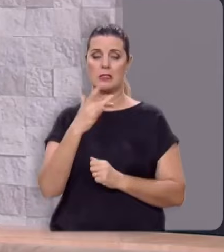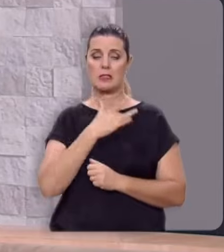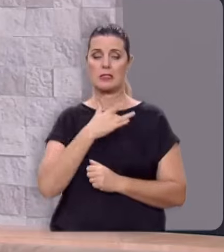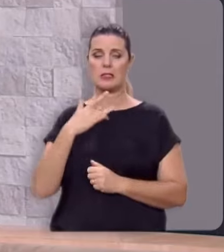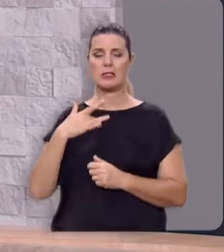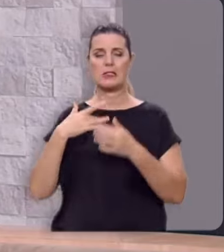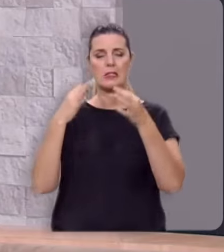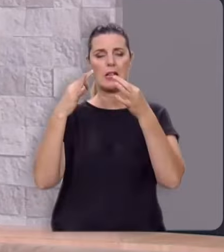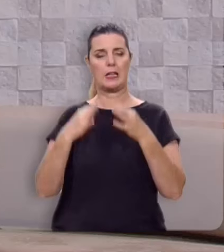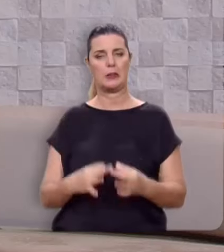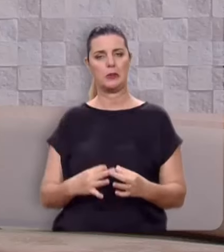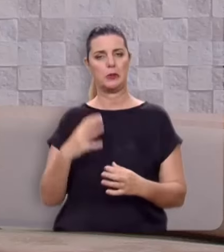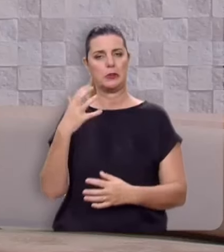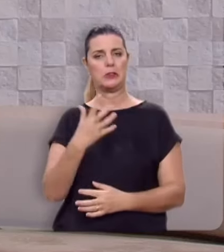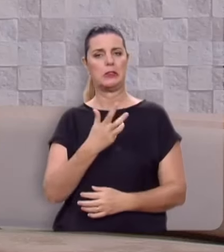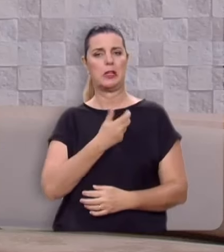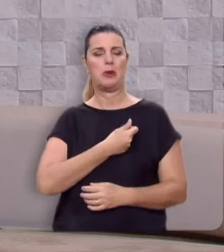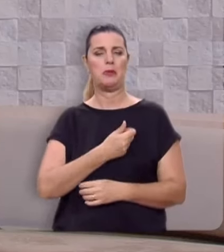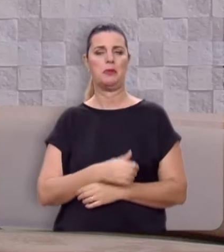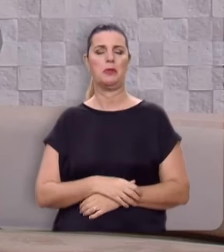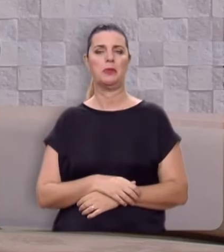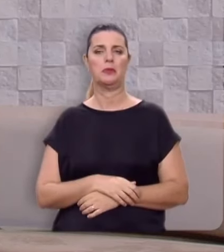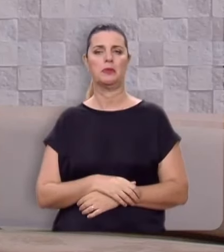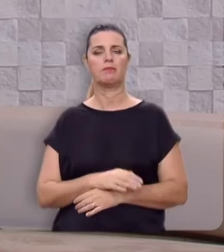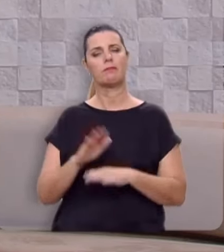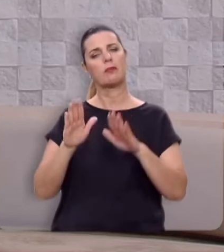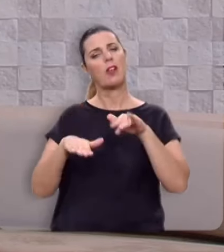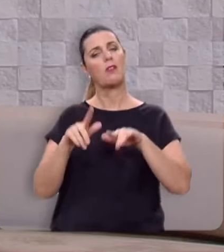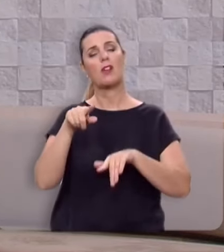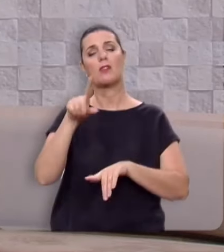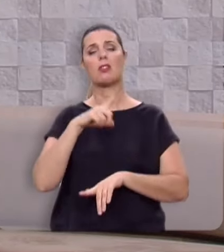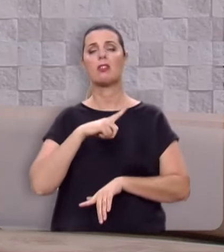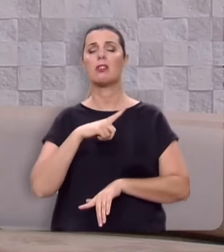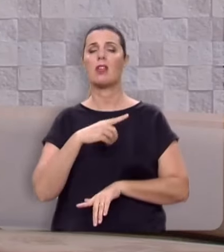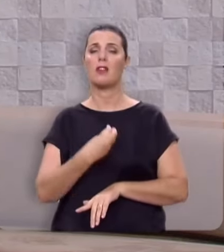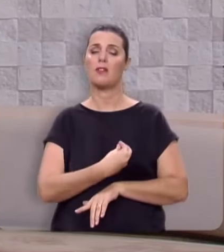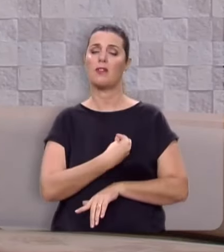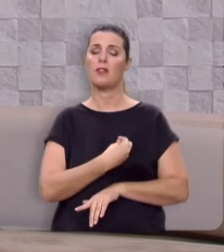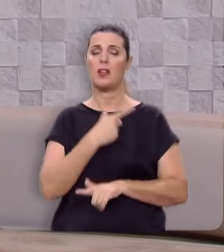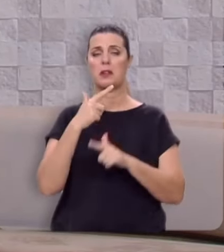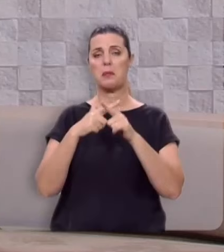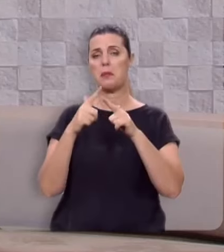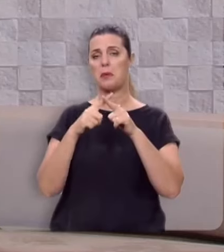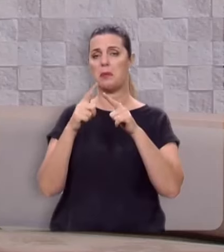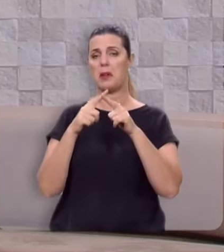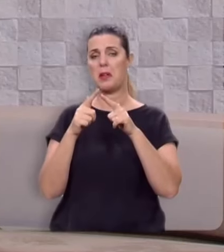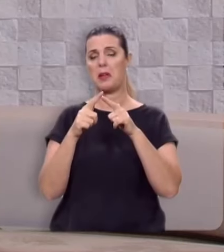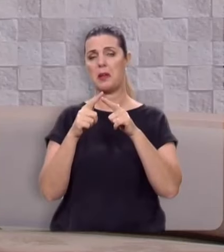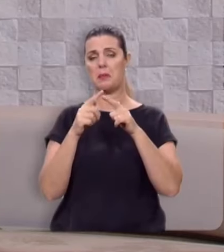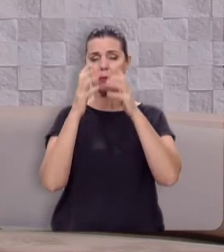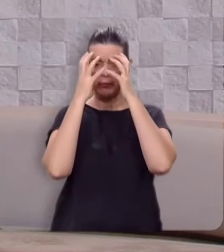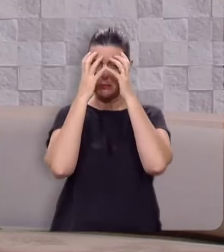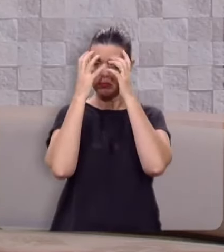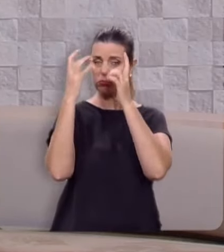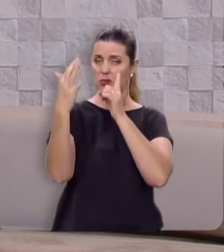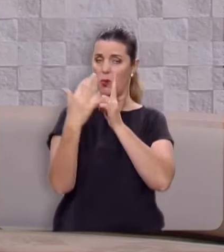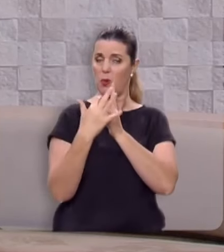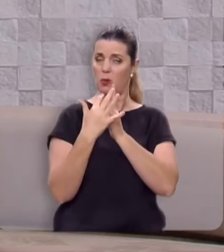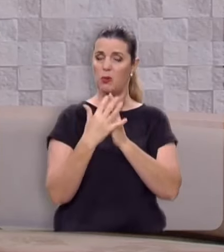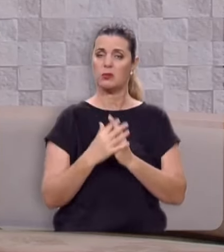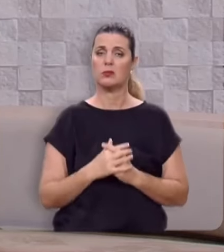e salvo. Talvez você esteja também com as suas tempestades aí assolando